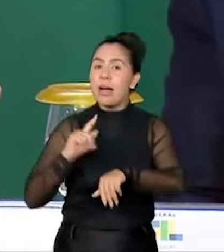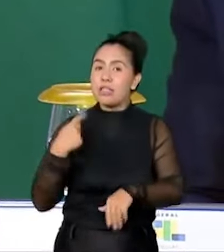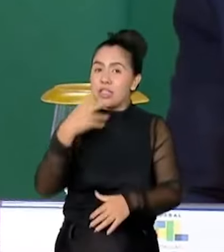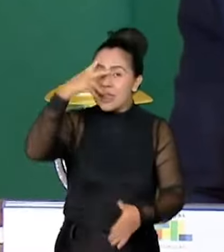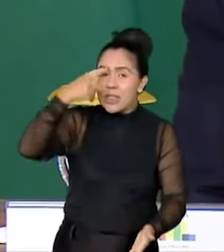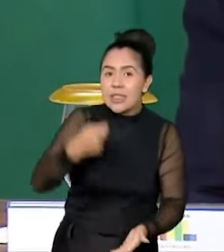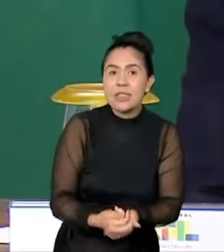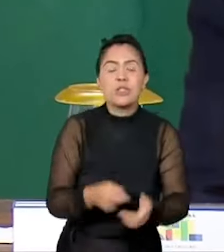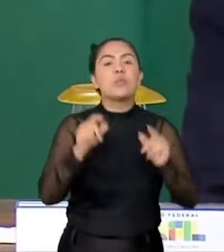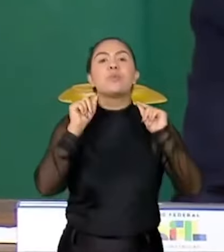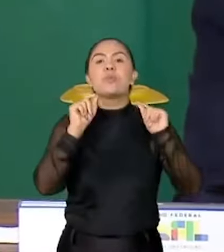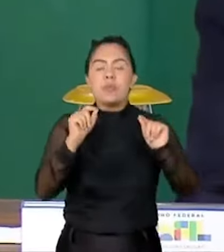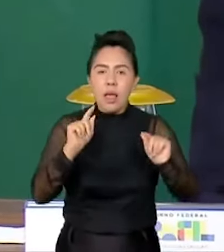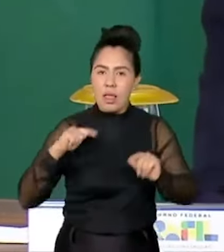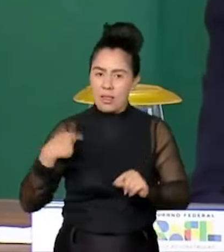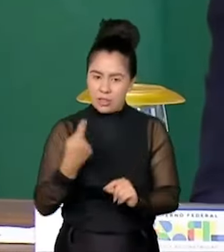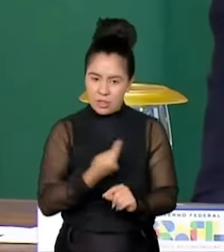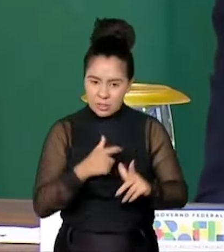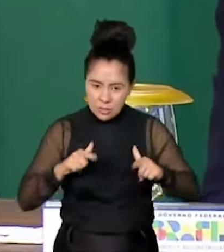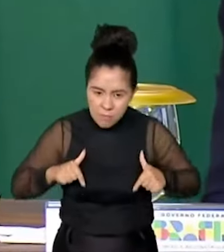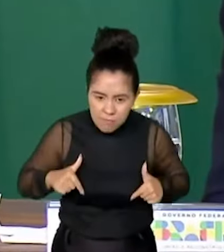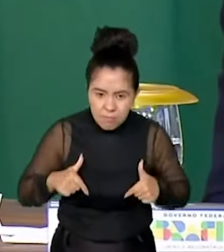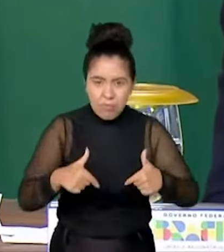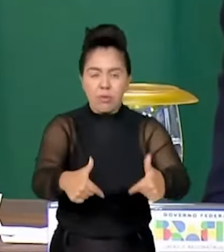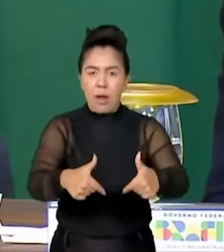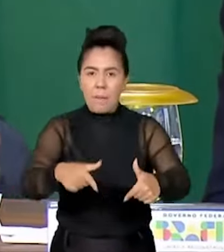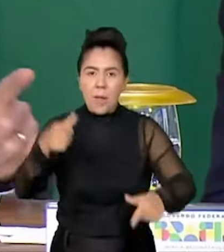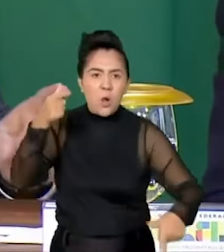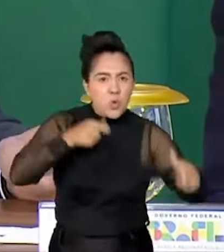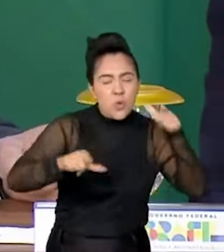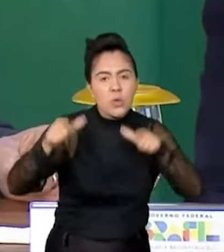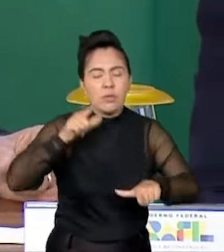é fazer as coisas acontecer.